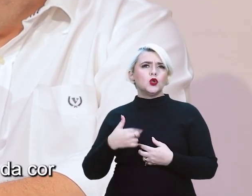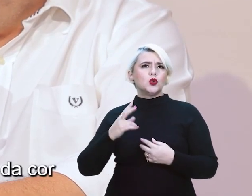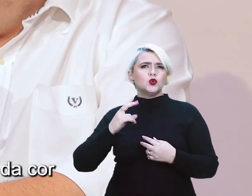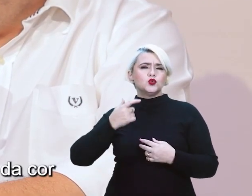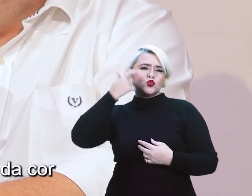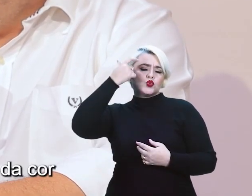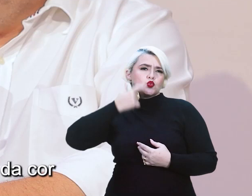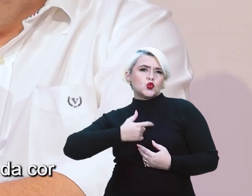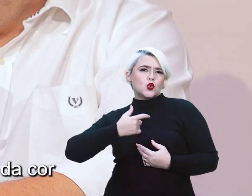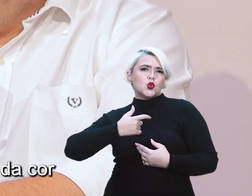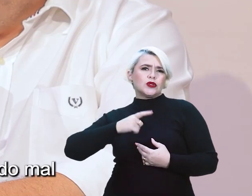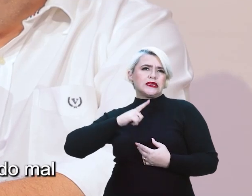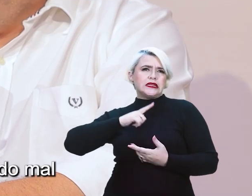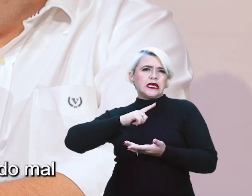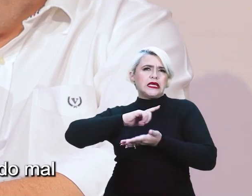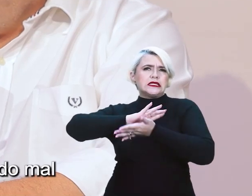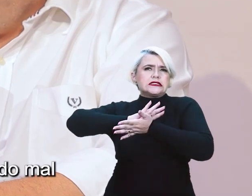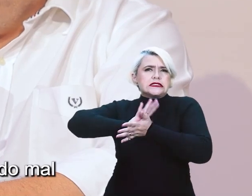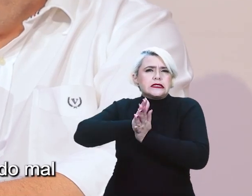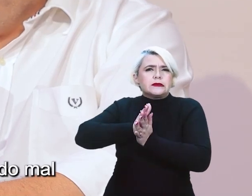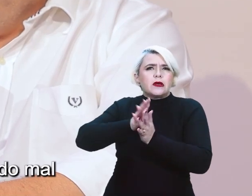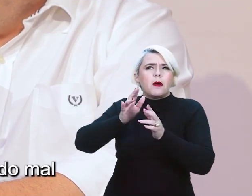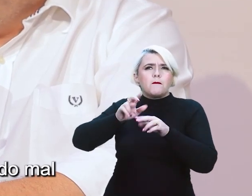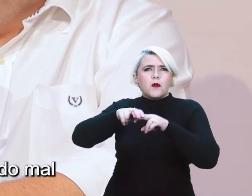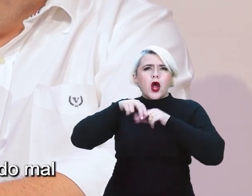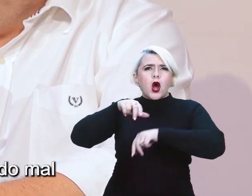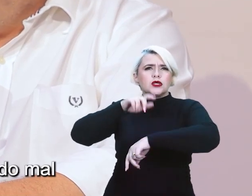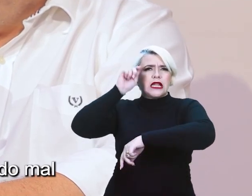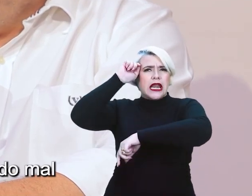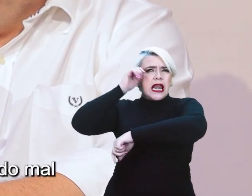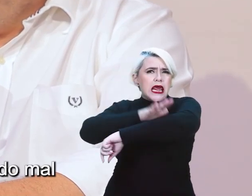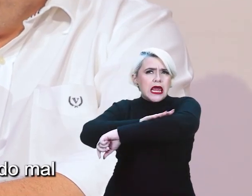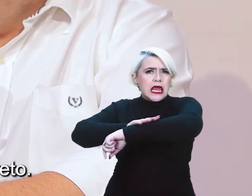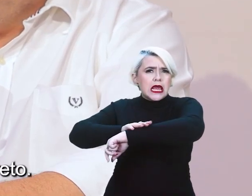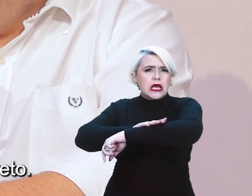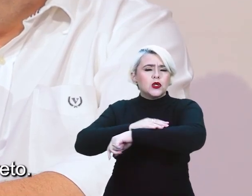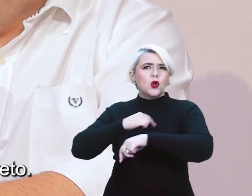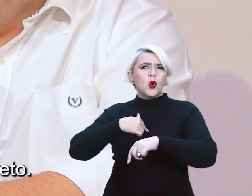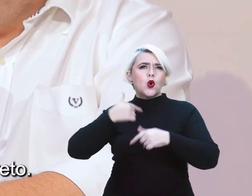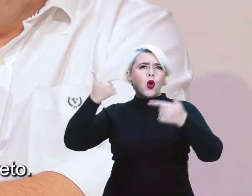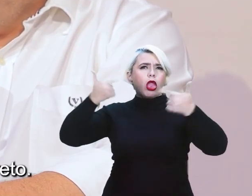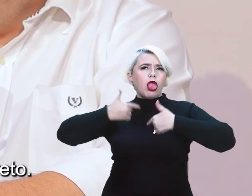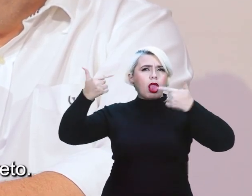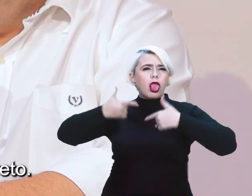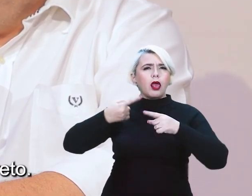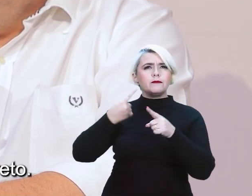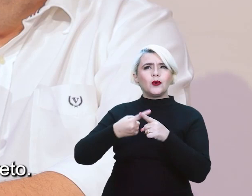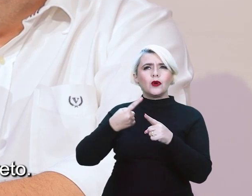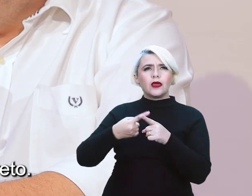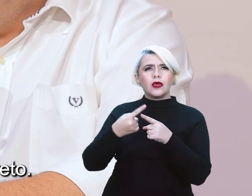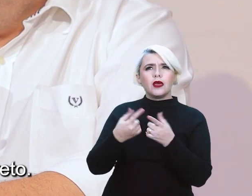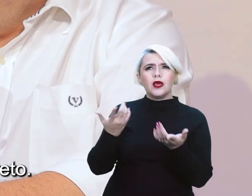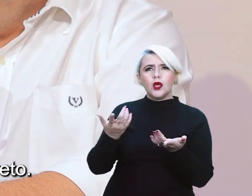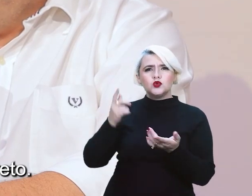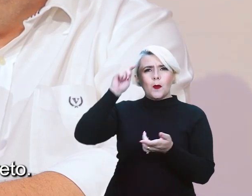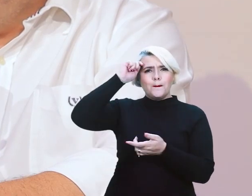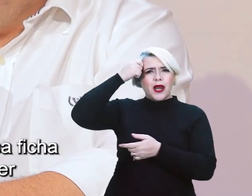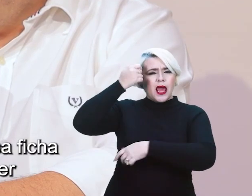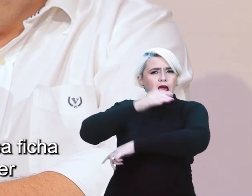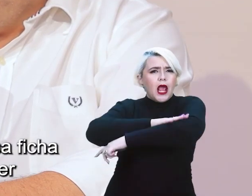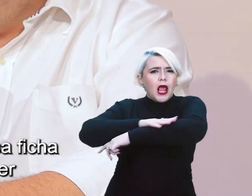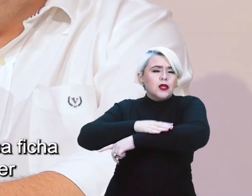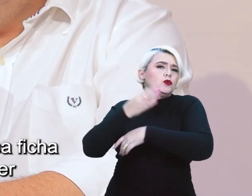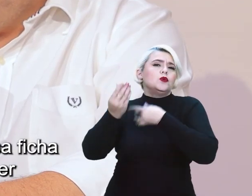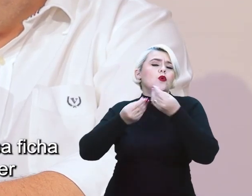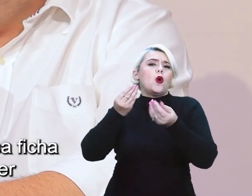sou discriminado por conta da cor da minha pele, ou estão me tratando mal, isso deve ser porque eu sou preto?